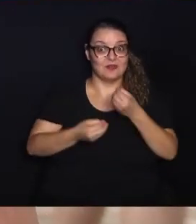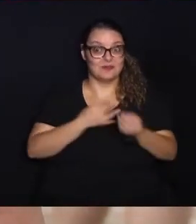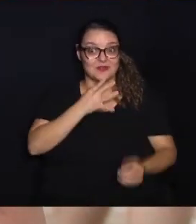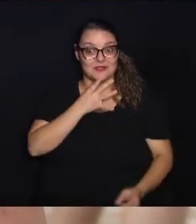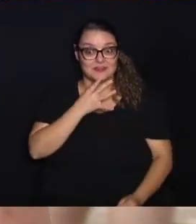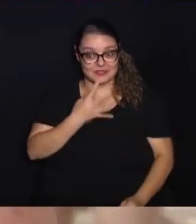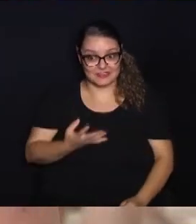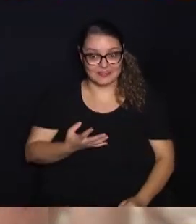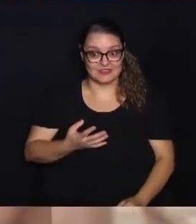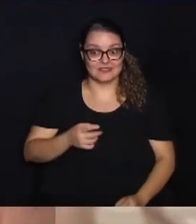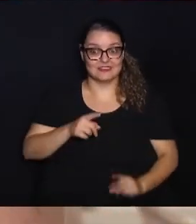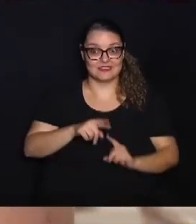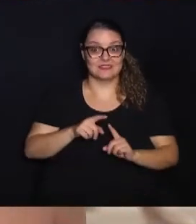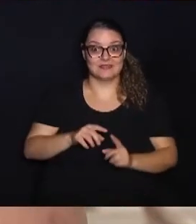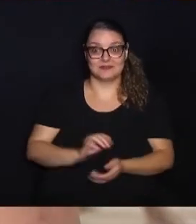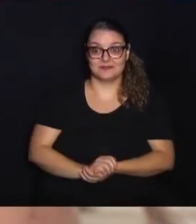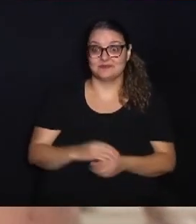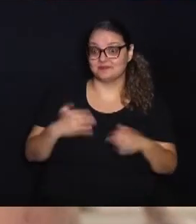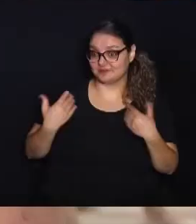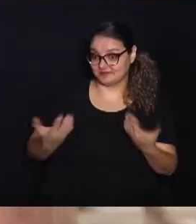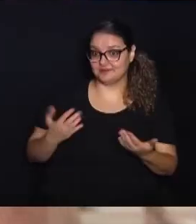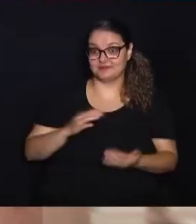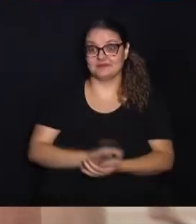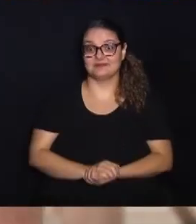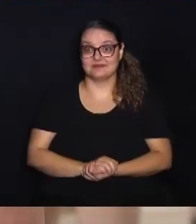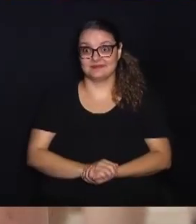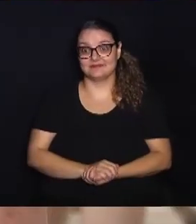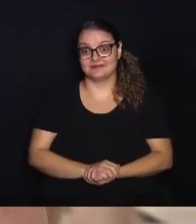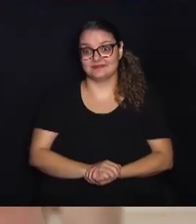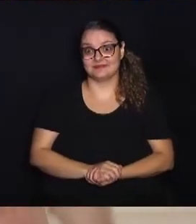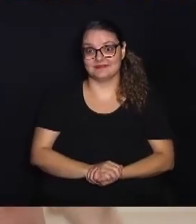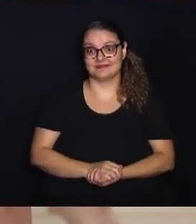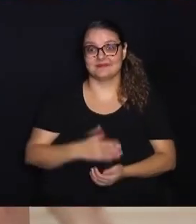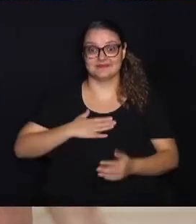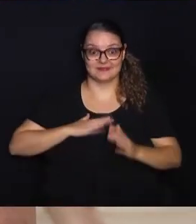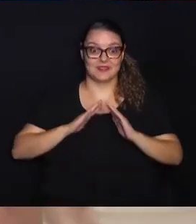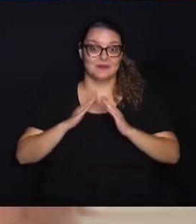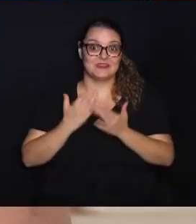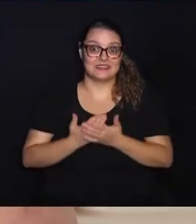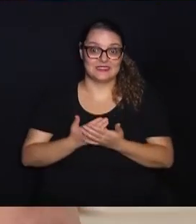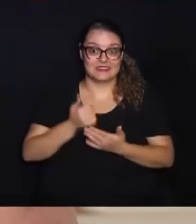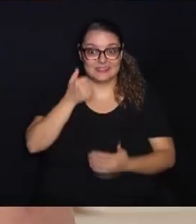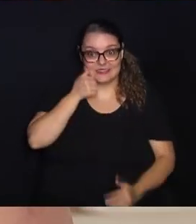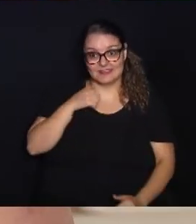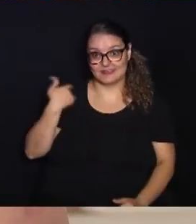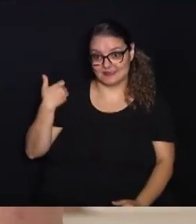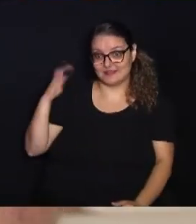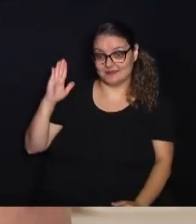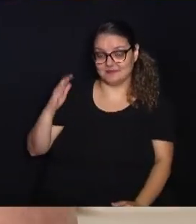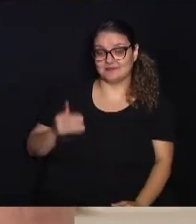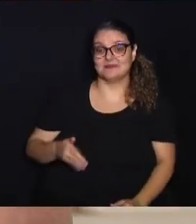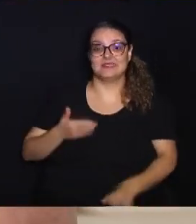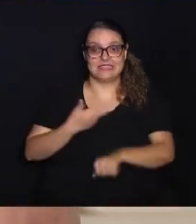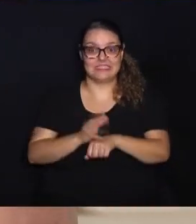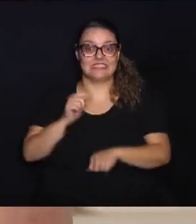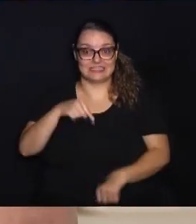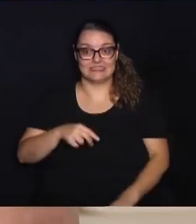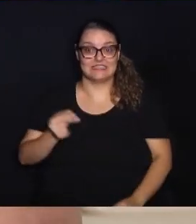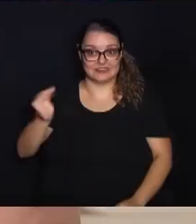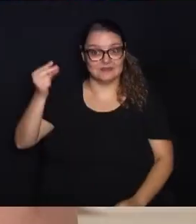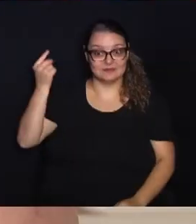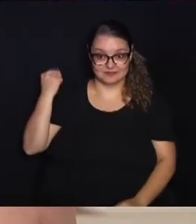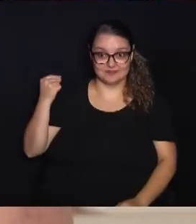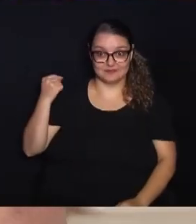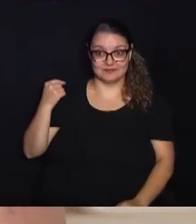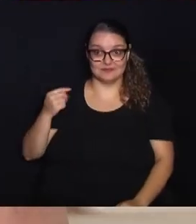viu tentando fazer as coisas da ginástica na escola mesmo, no intervalo. E aí ela me entregou um papelzinho pra eu vir